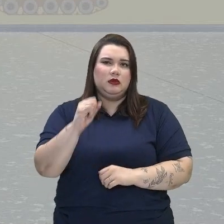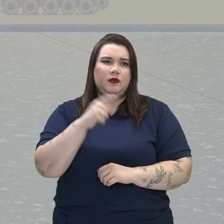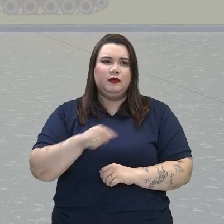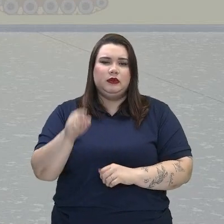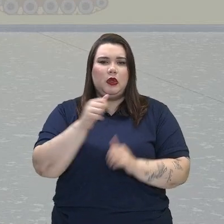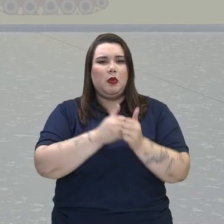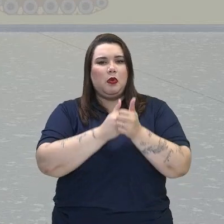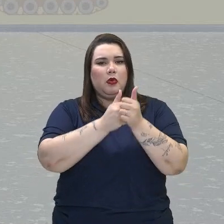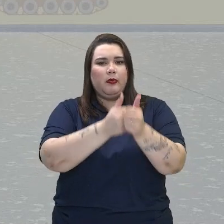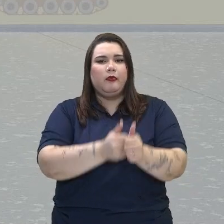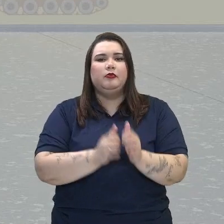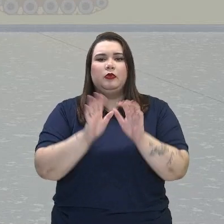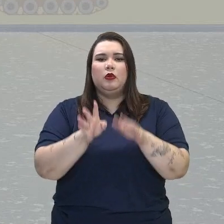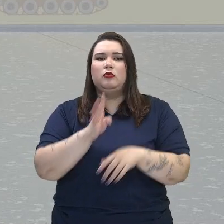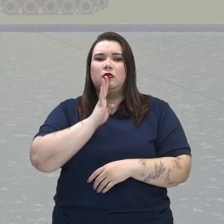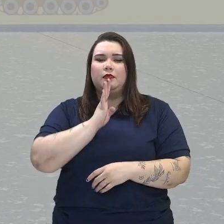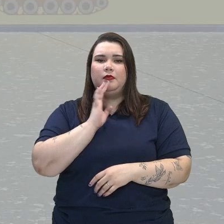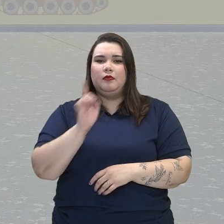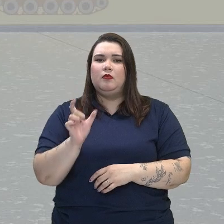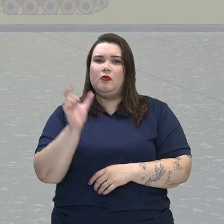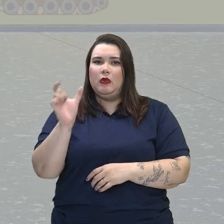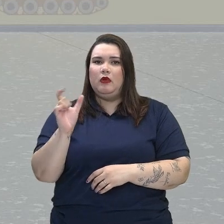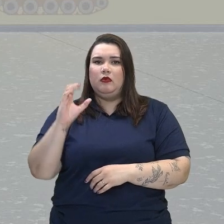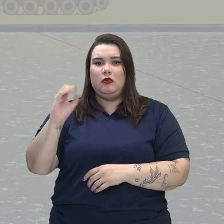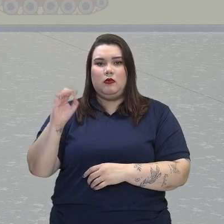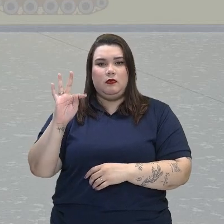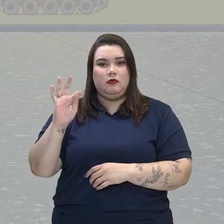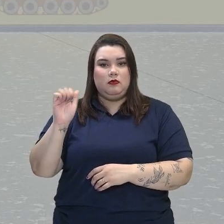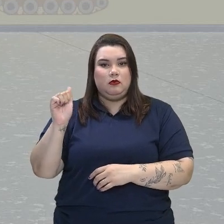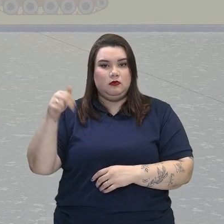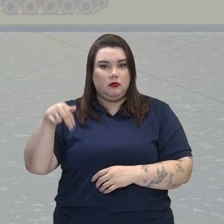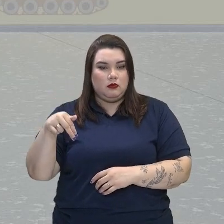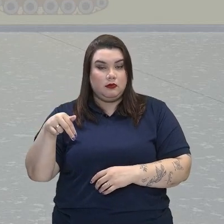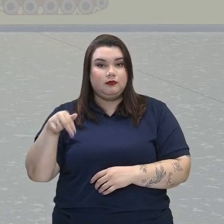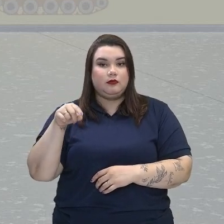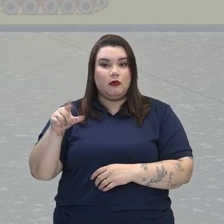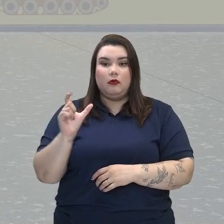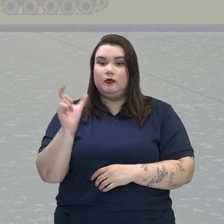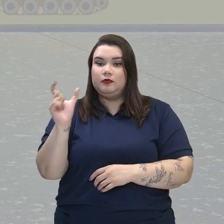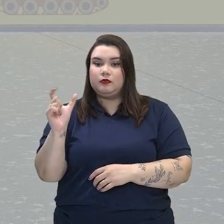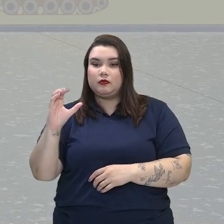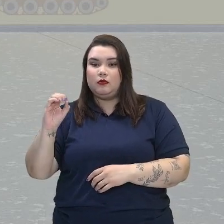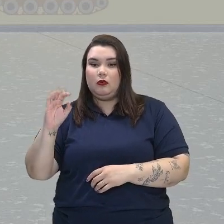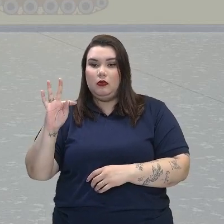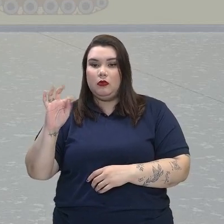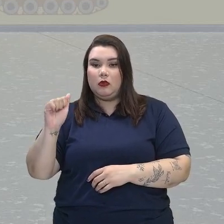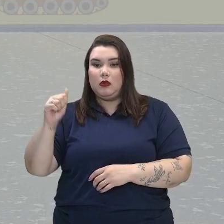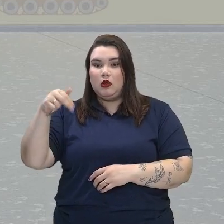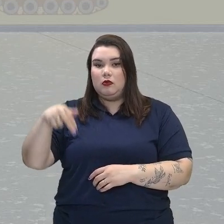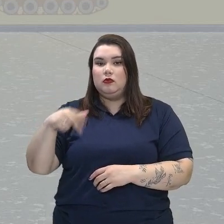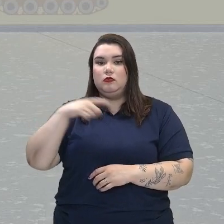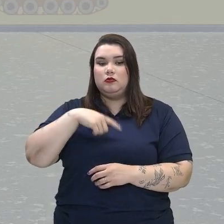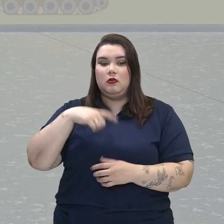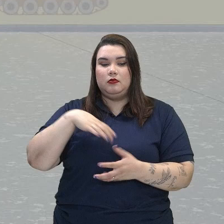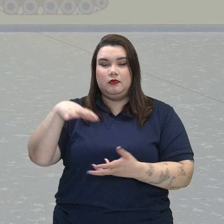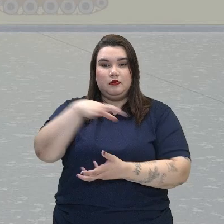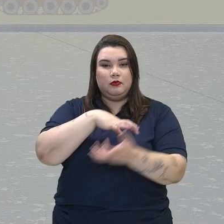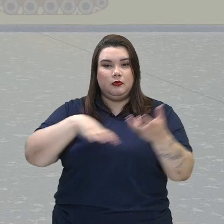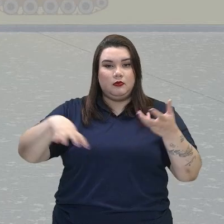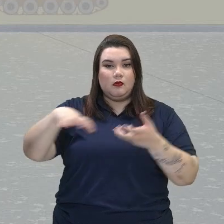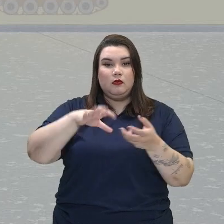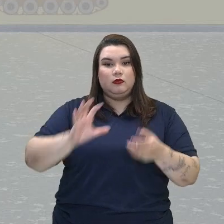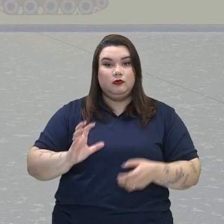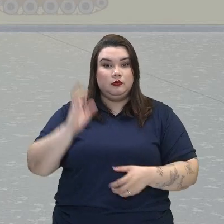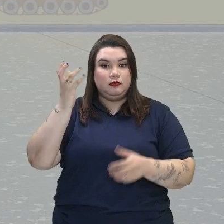tenham ouvido falar desse termo, não é mesmo? Da OTAN. A OTAN, ela está no centro de um conflito bélico que está